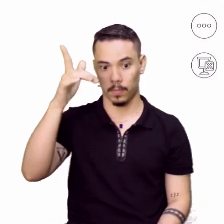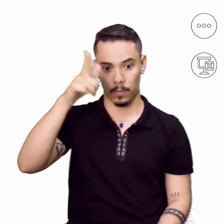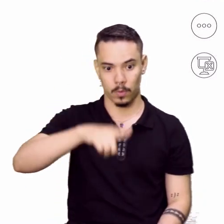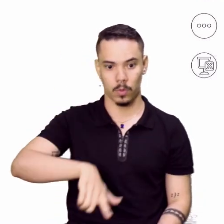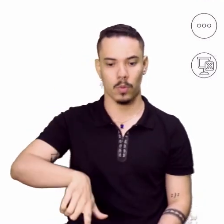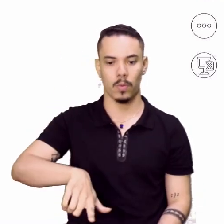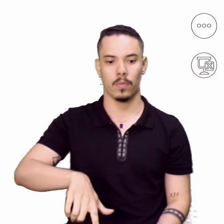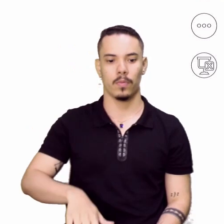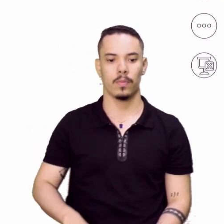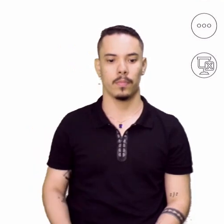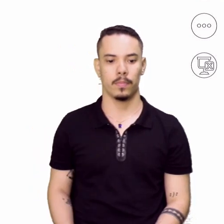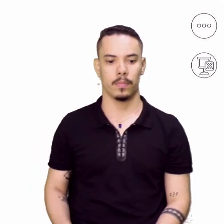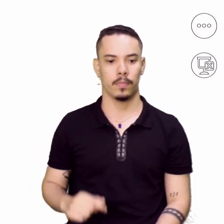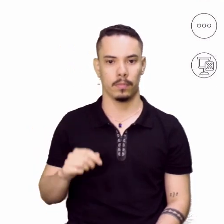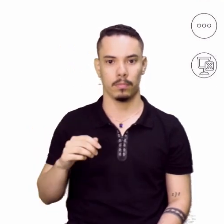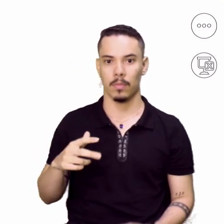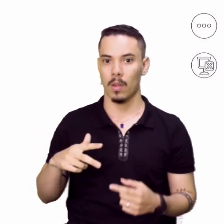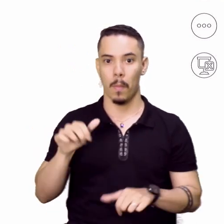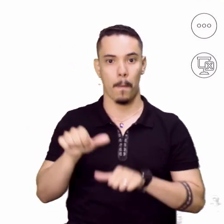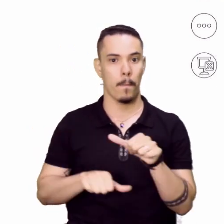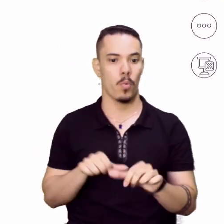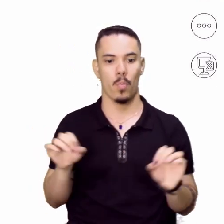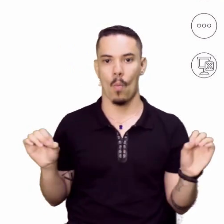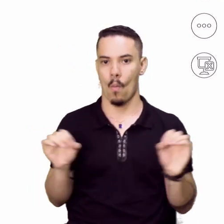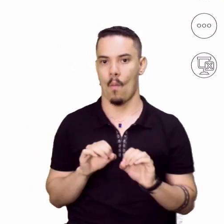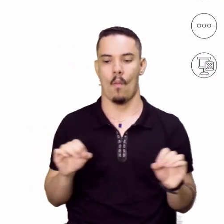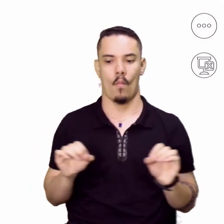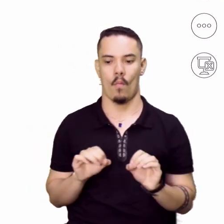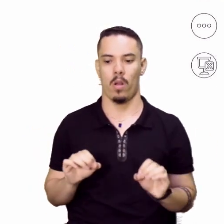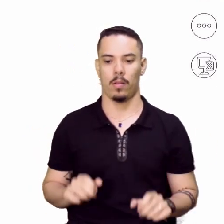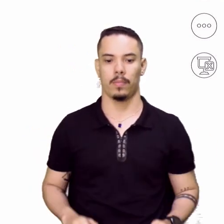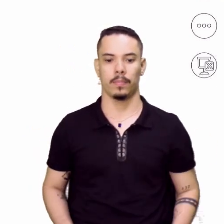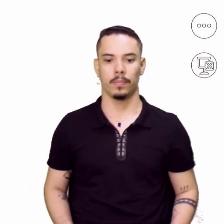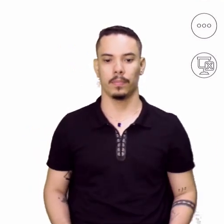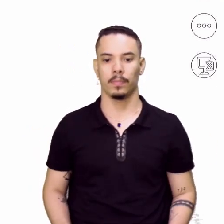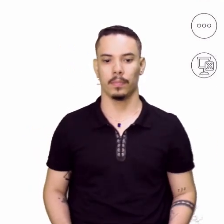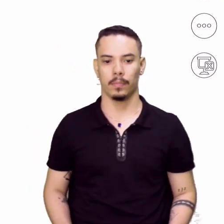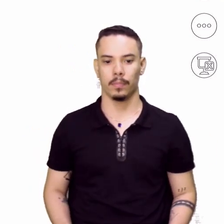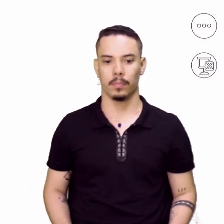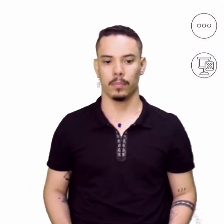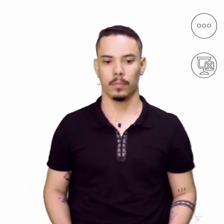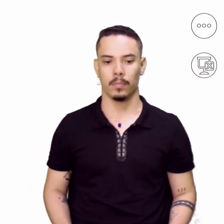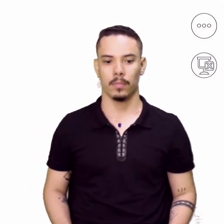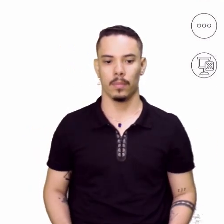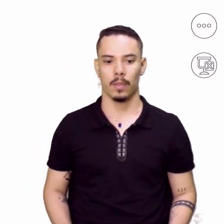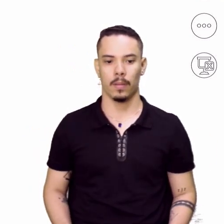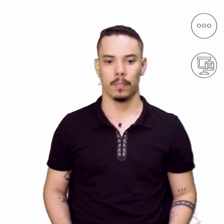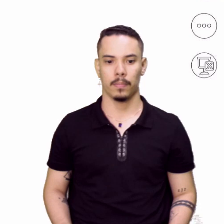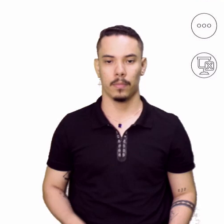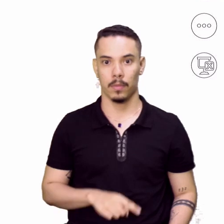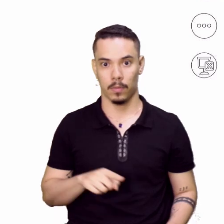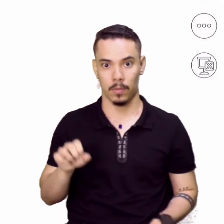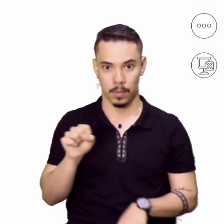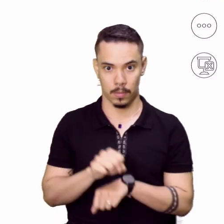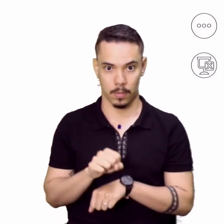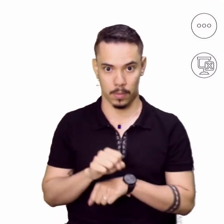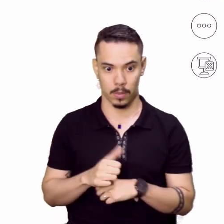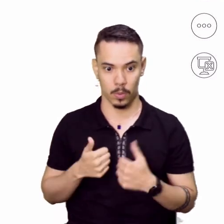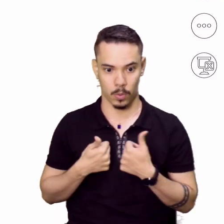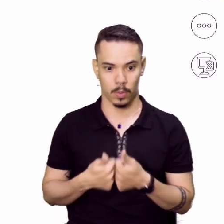alterar ele em absolutamente nada Will You wait for the bus você esperará o